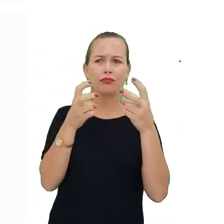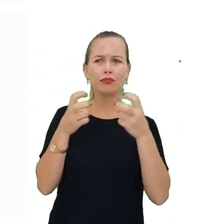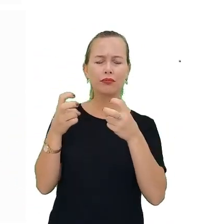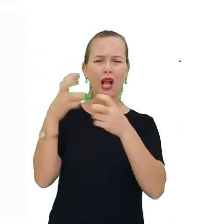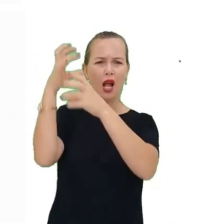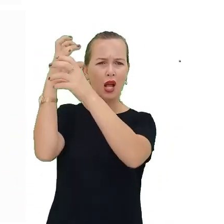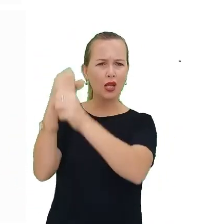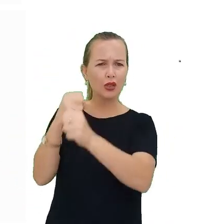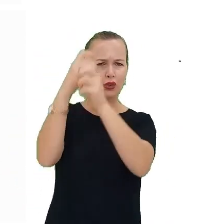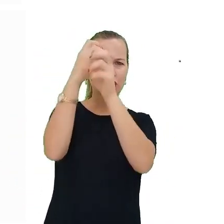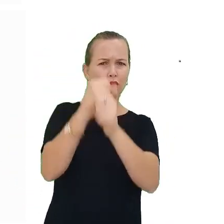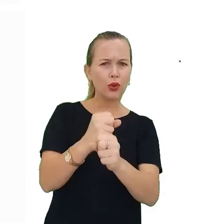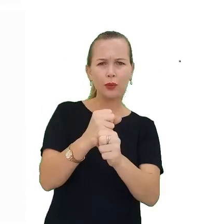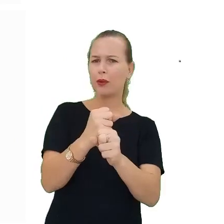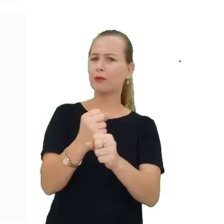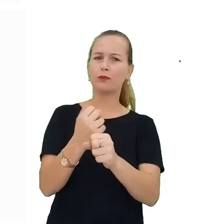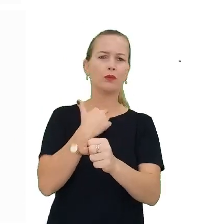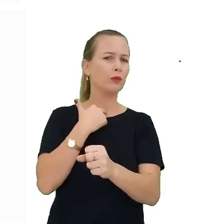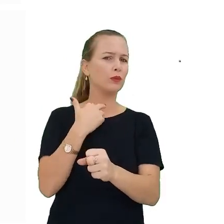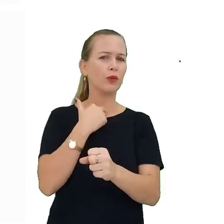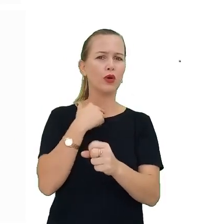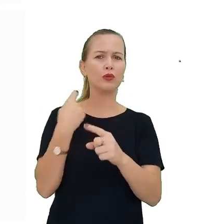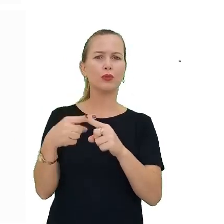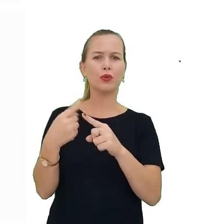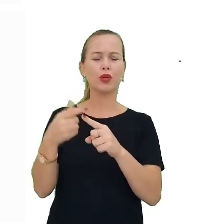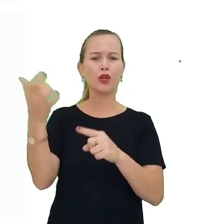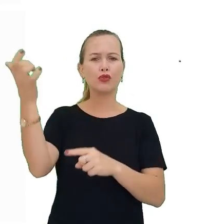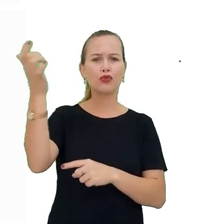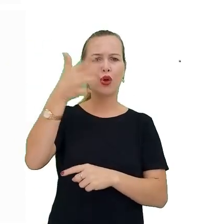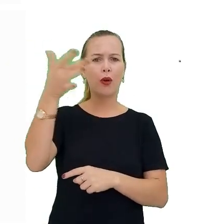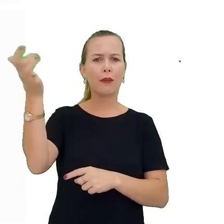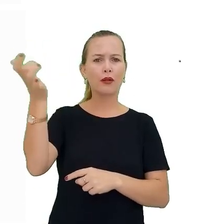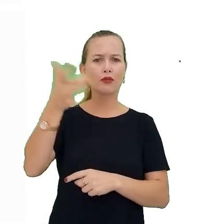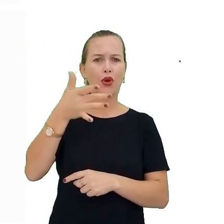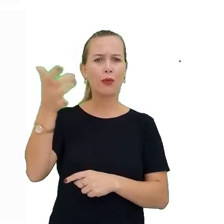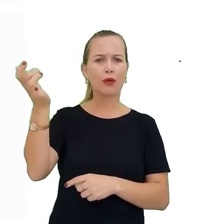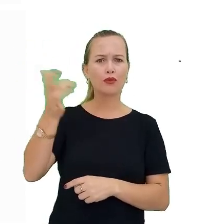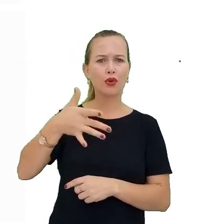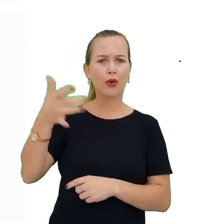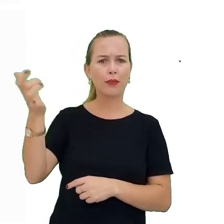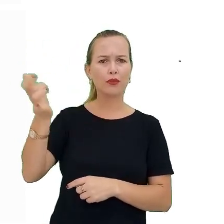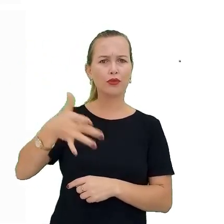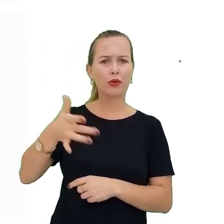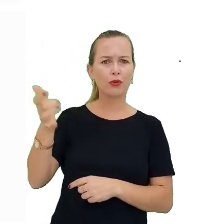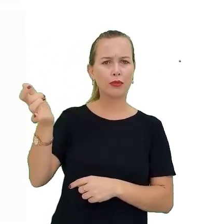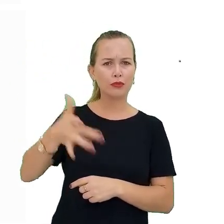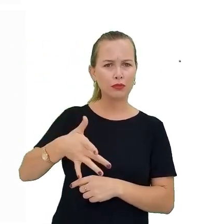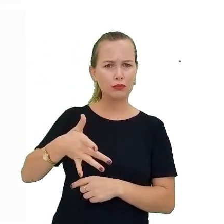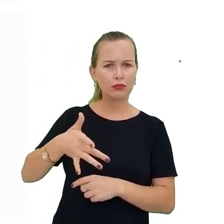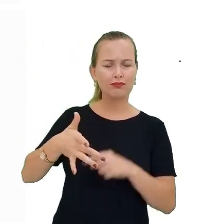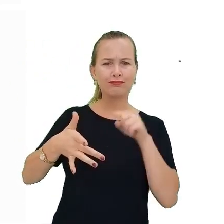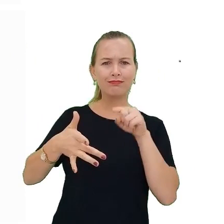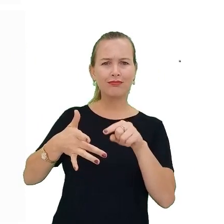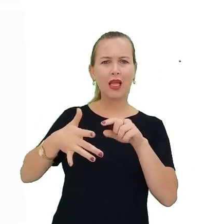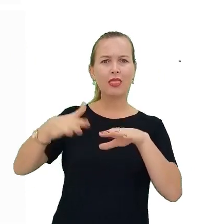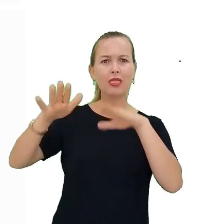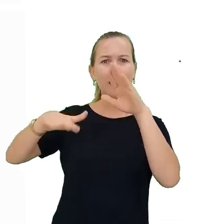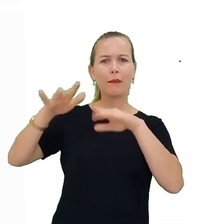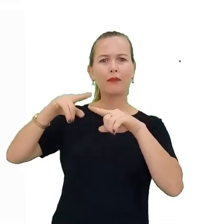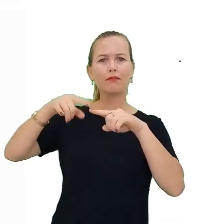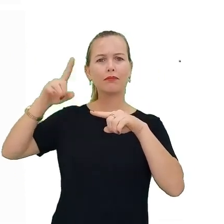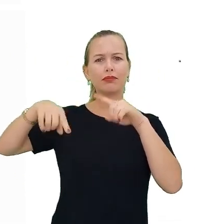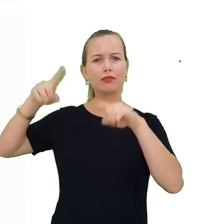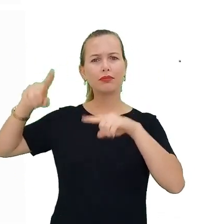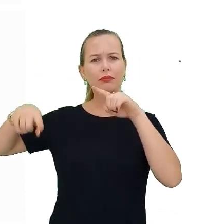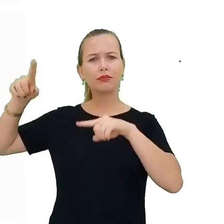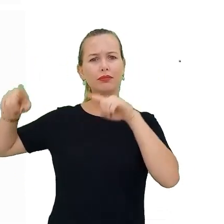como foi mostrado na tabela, porque o que foi sobrando em cada etapa vai variar de acordo com a maneira que é gasto o